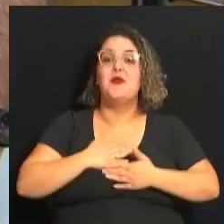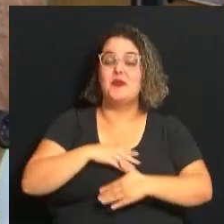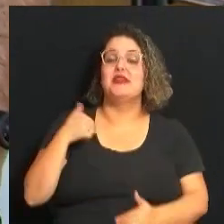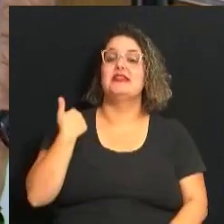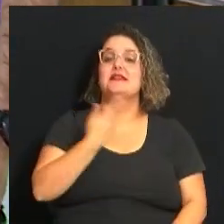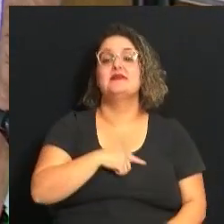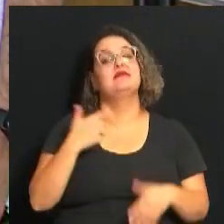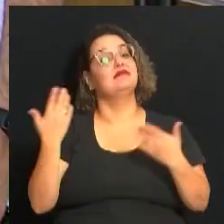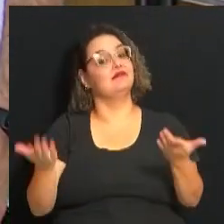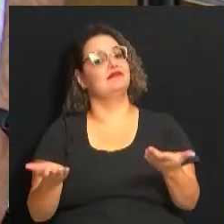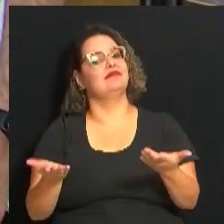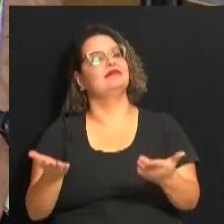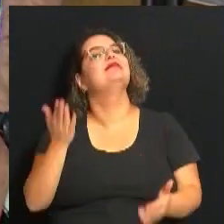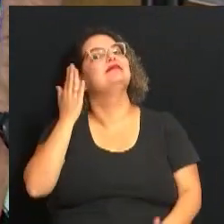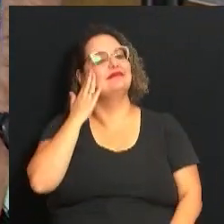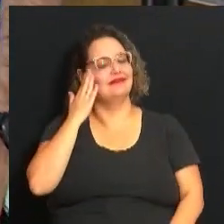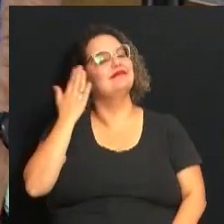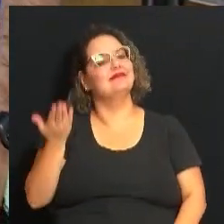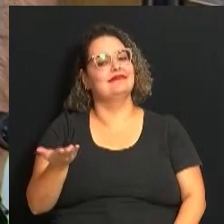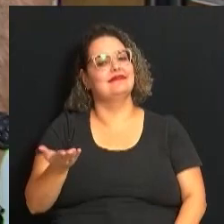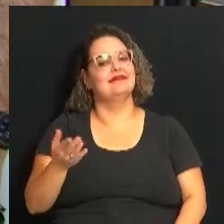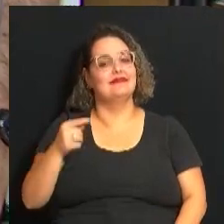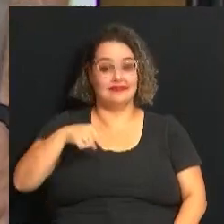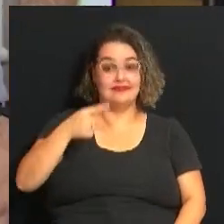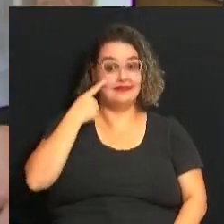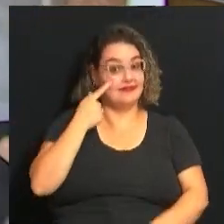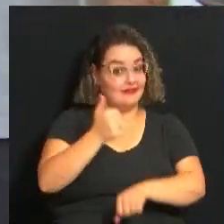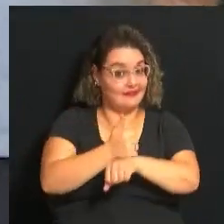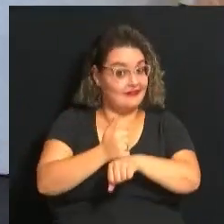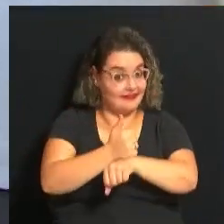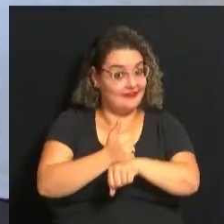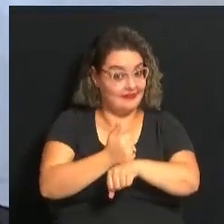Bom, pessoal, já sabe, né? Aqui no Se Liga na Profissão a gente vai